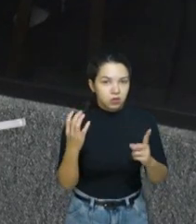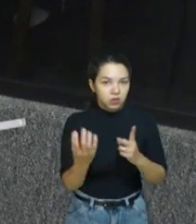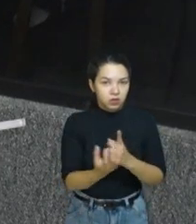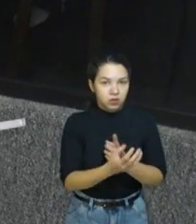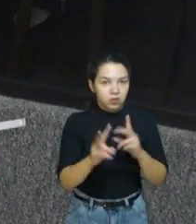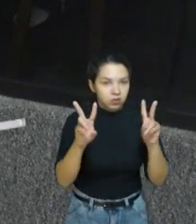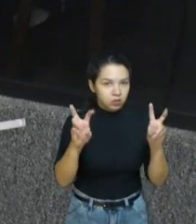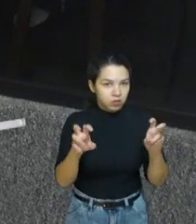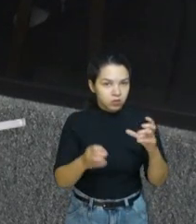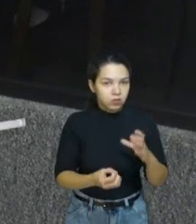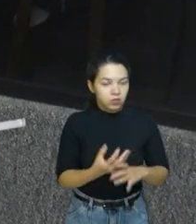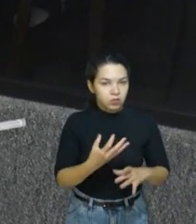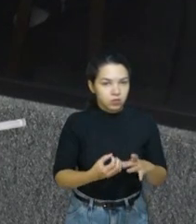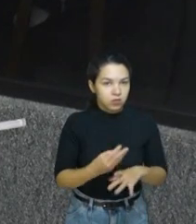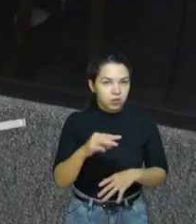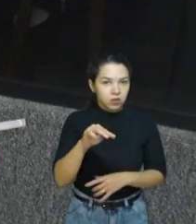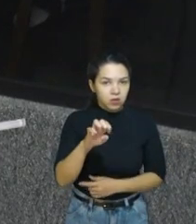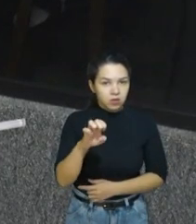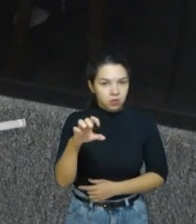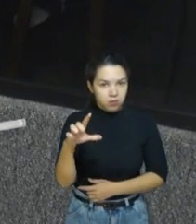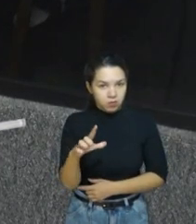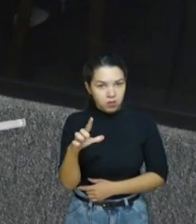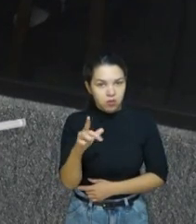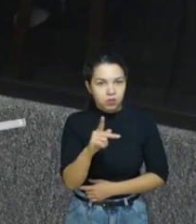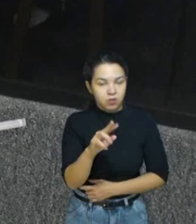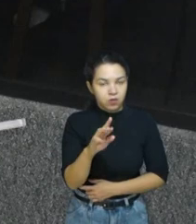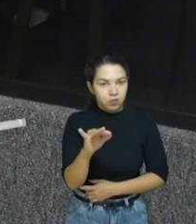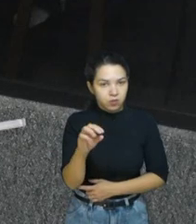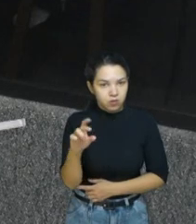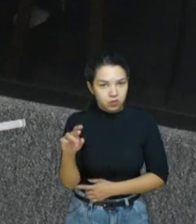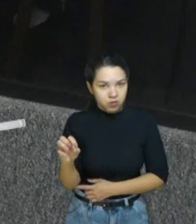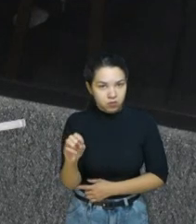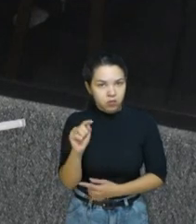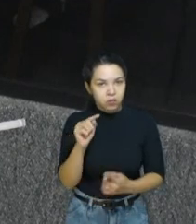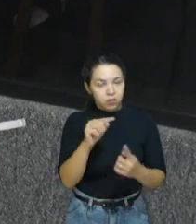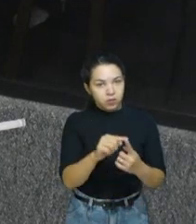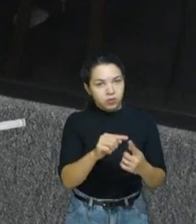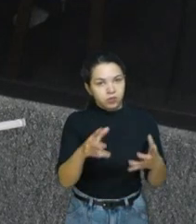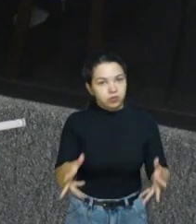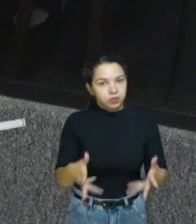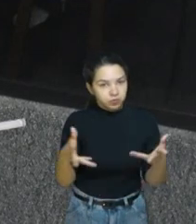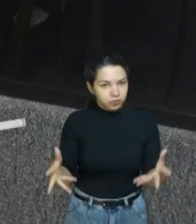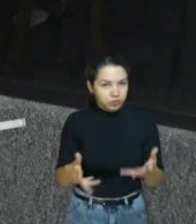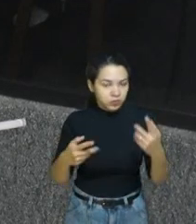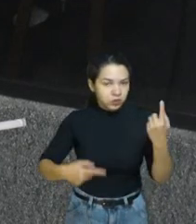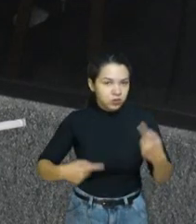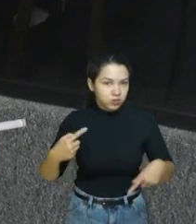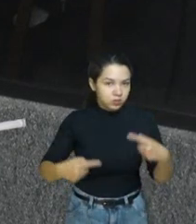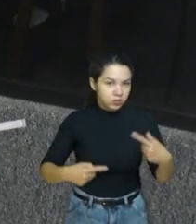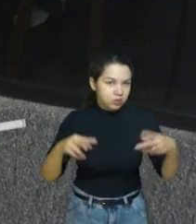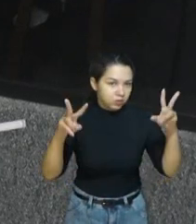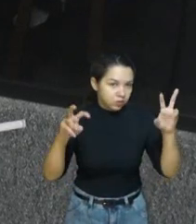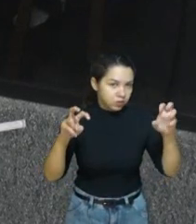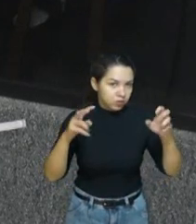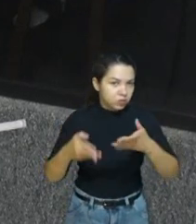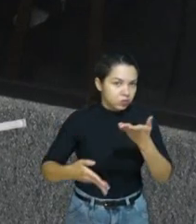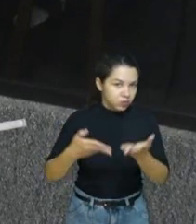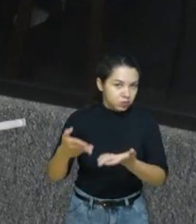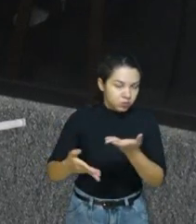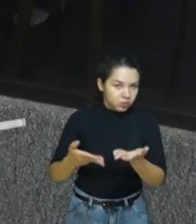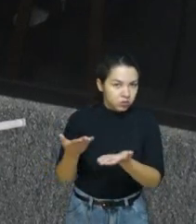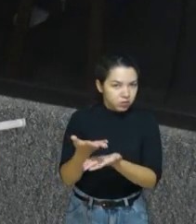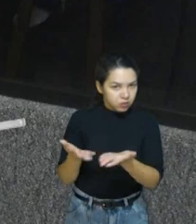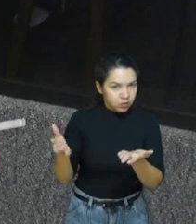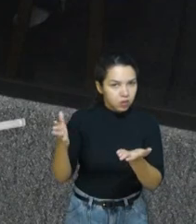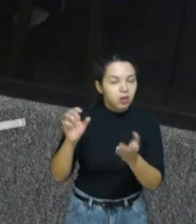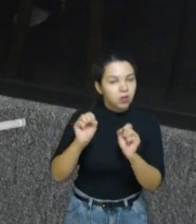comunidade sobre a produção do mel e do própolis, sendo que o objetivo da ação é fomentar a discussão sobre o cuidado com essas